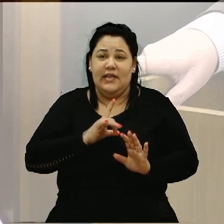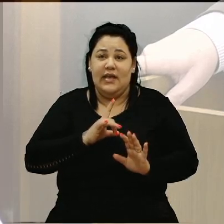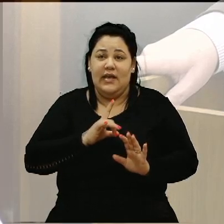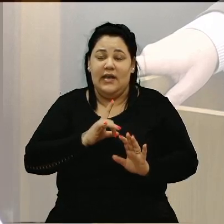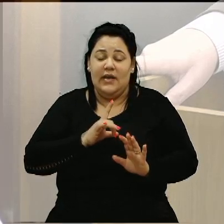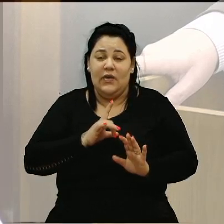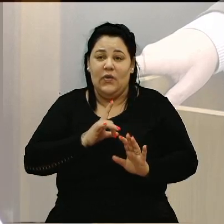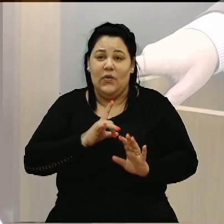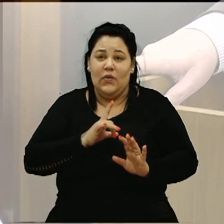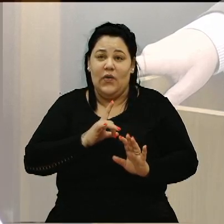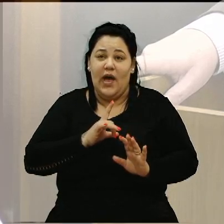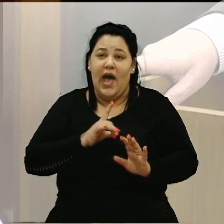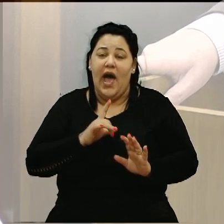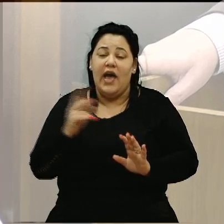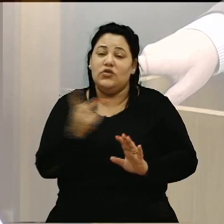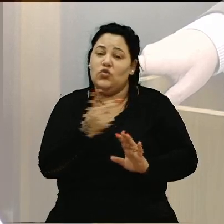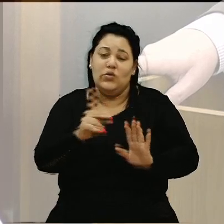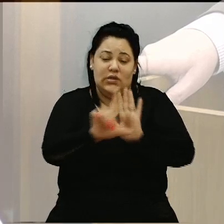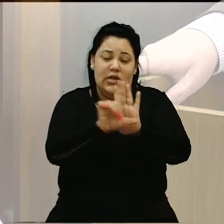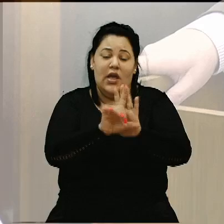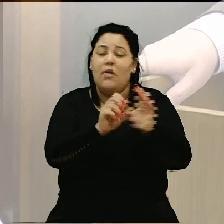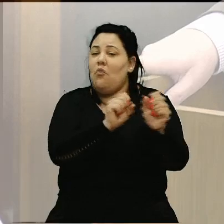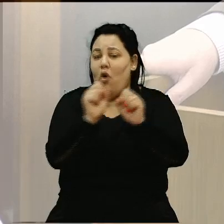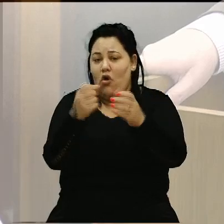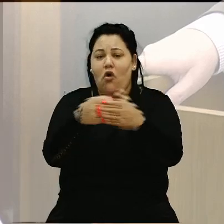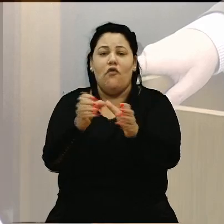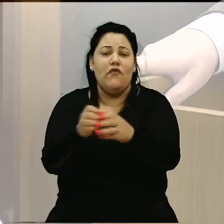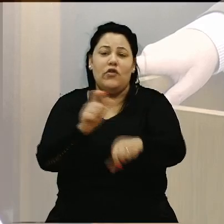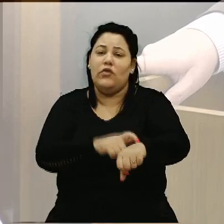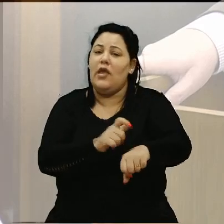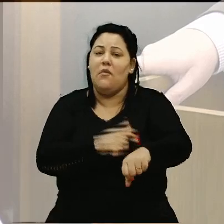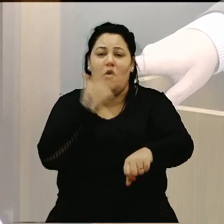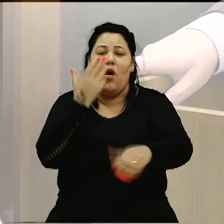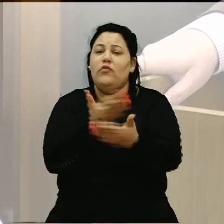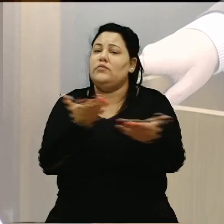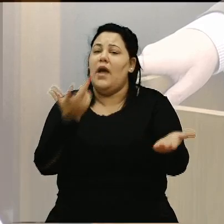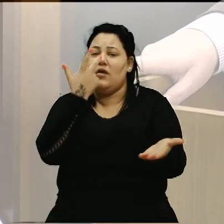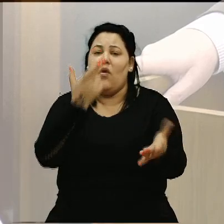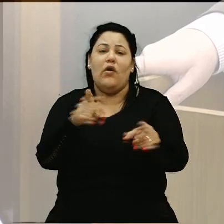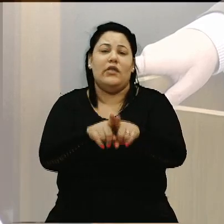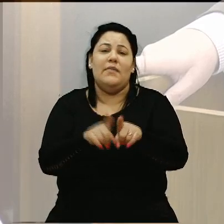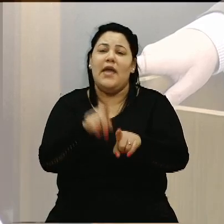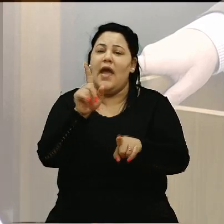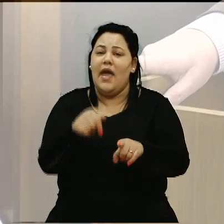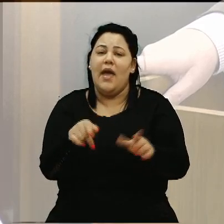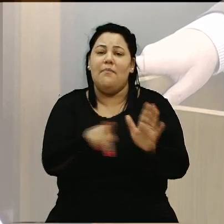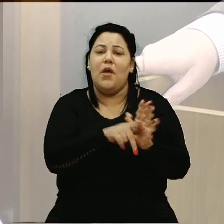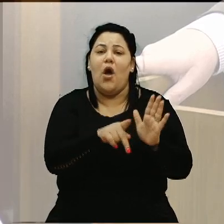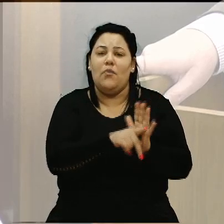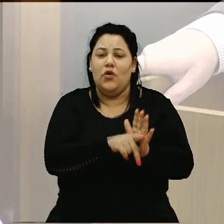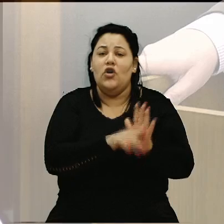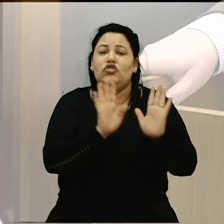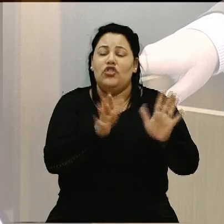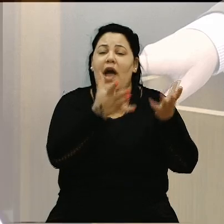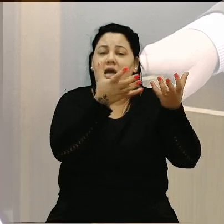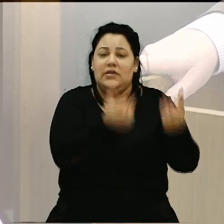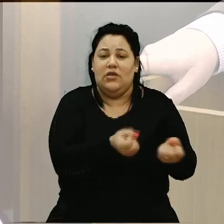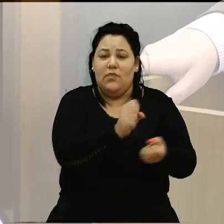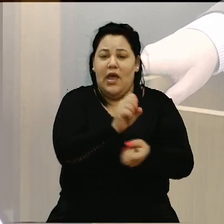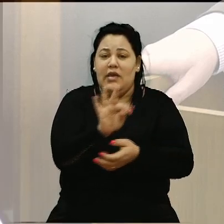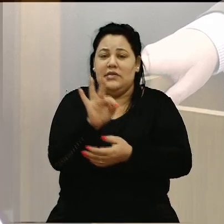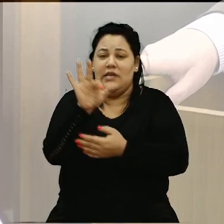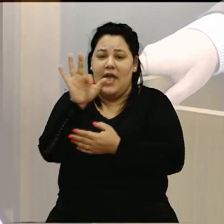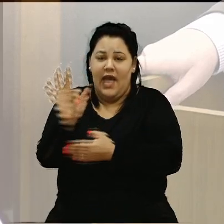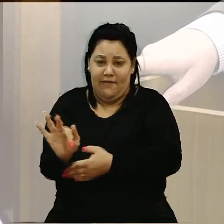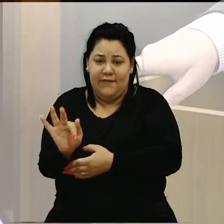tácita. Ambas podem conviver no mesmo tempo e espaço. Isso é matéria pacificada pelo STF, Supremo